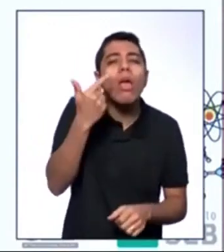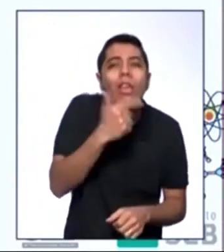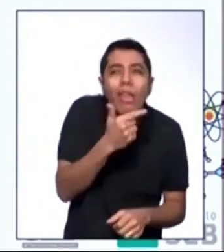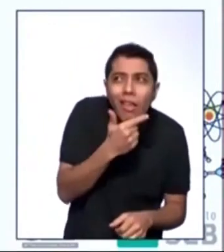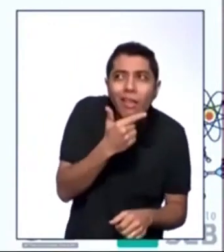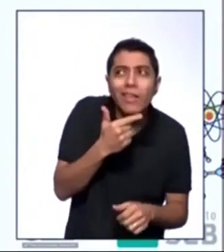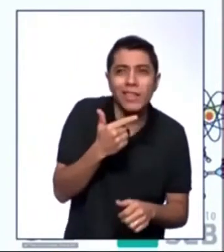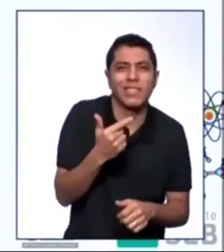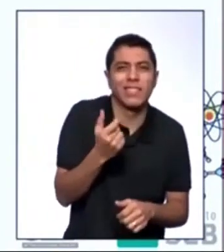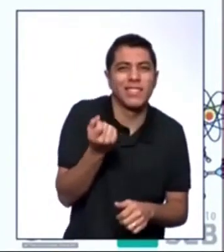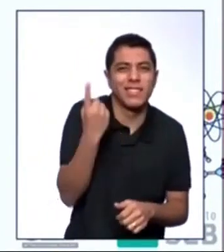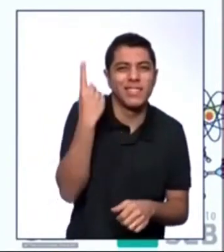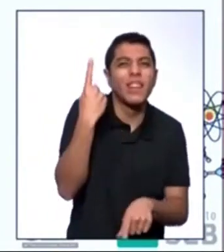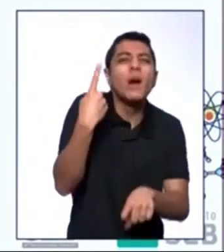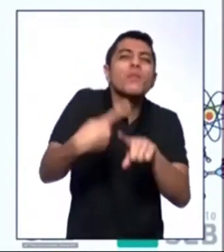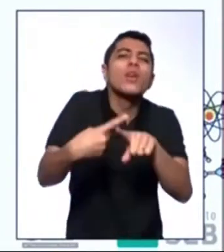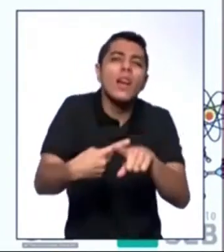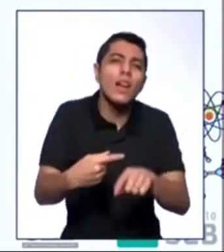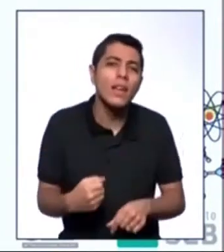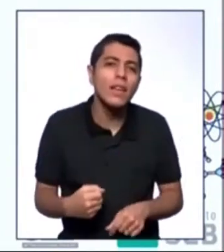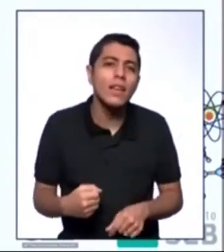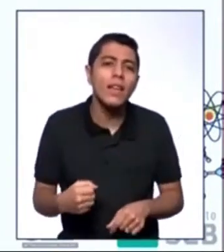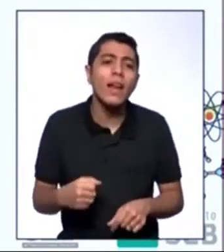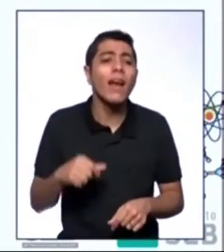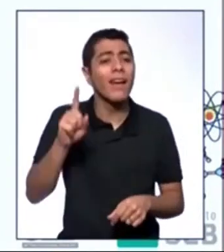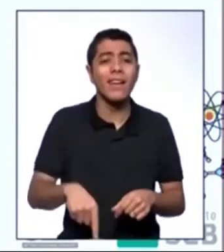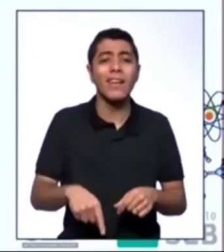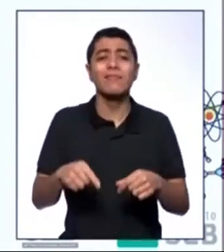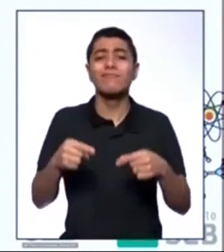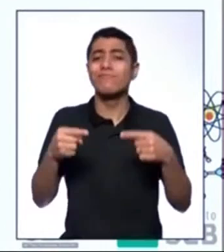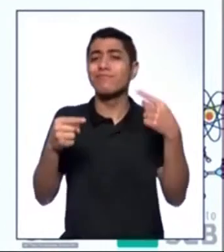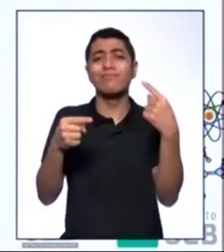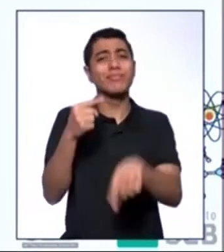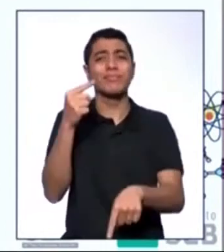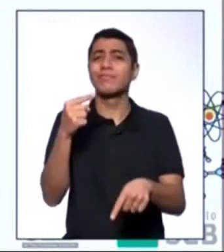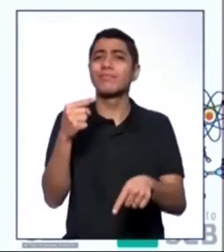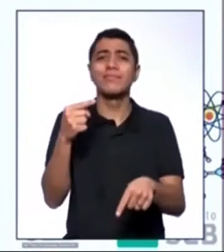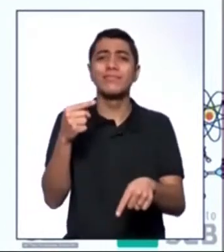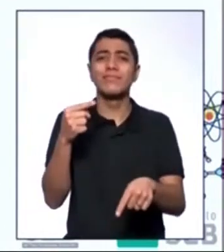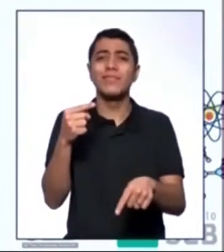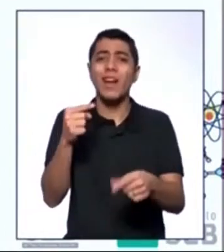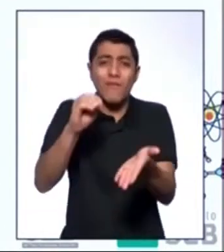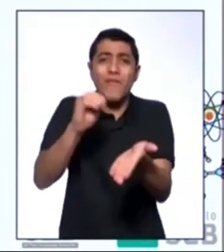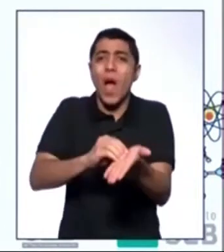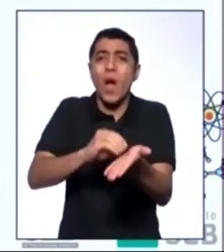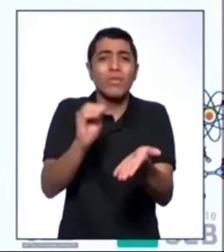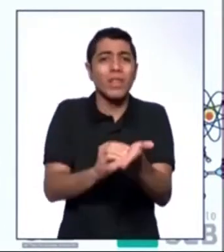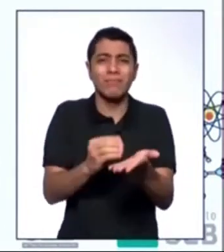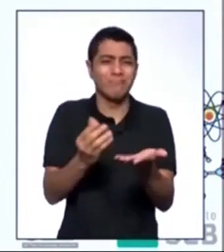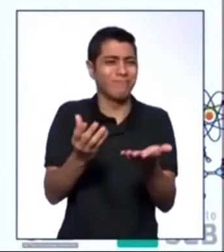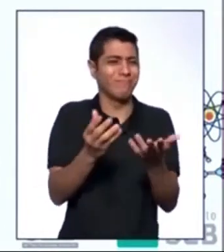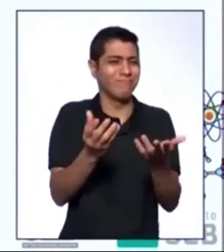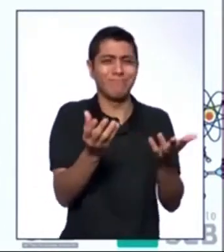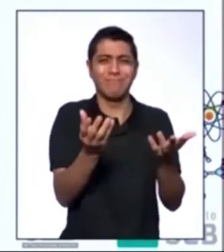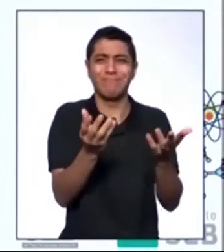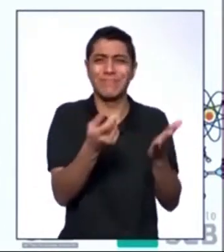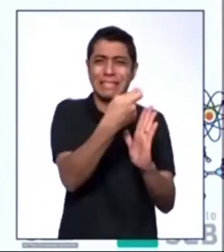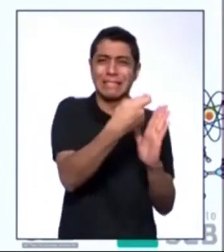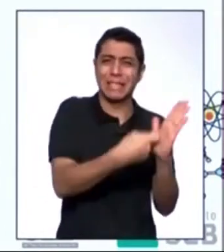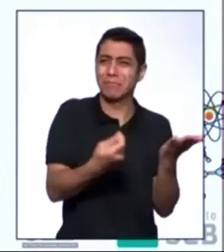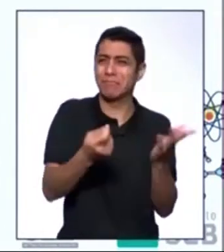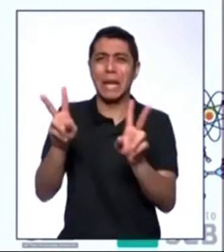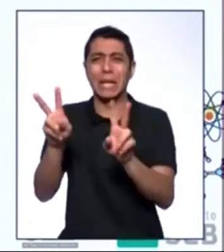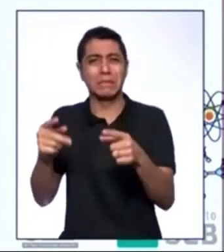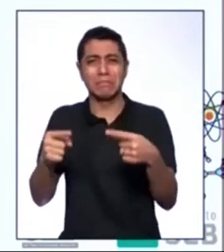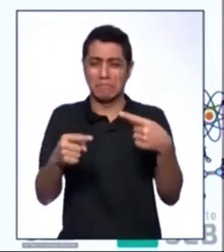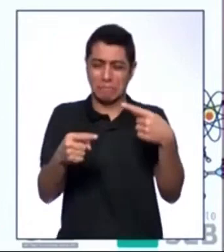da incompatibilidade, ou seja, da falta de associação, né? Coisa